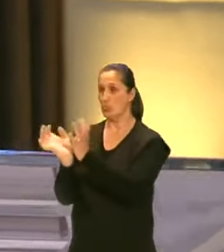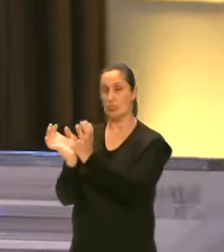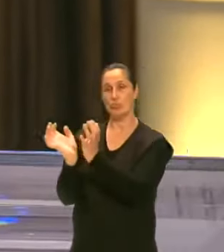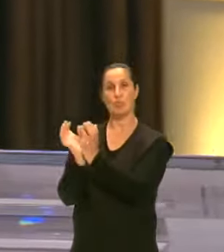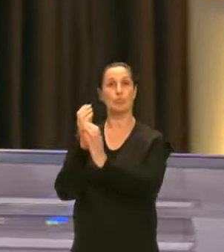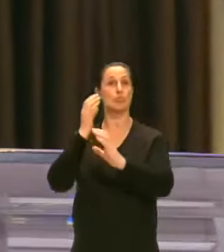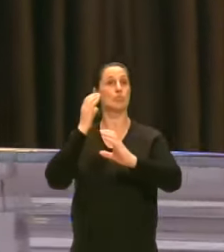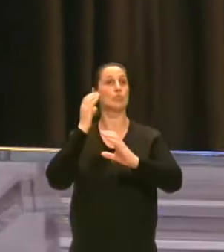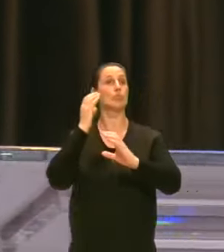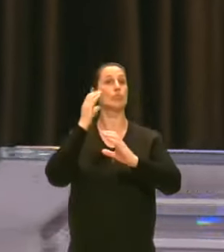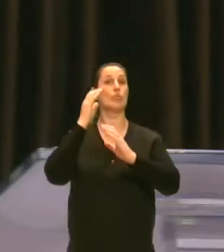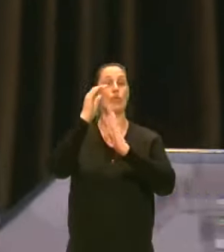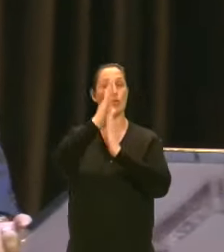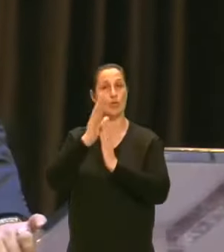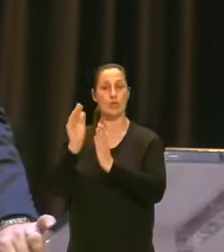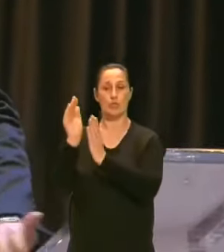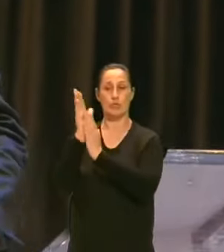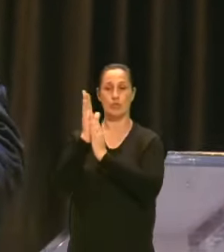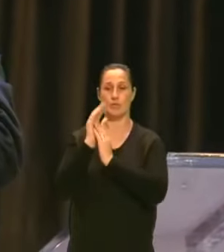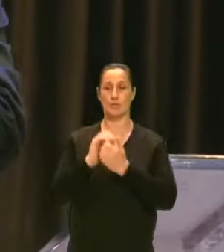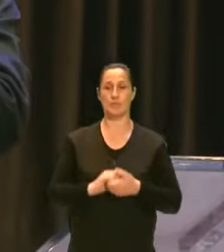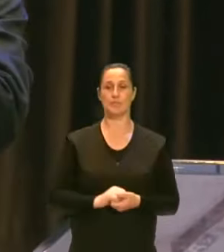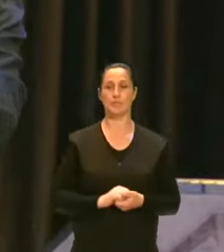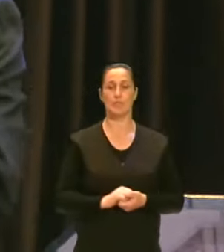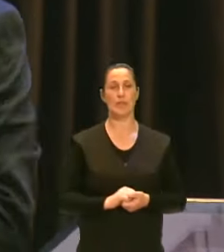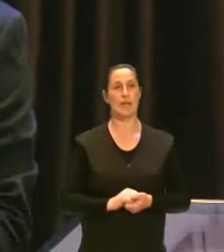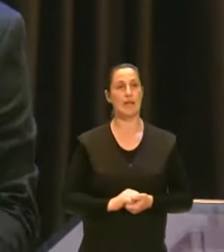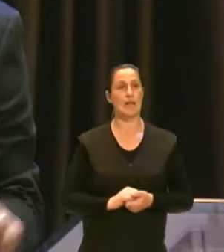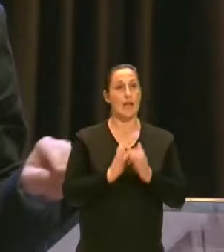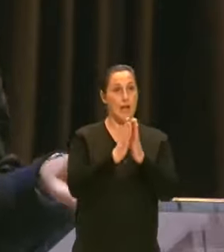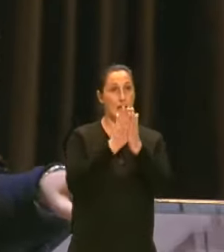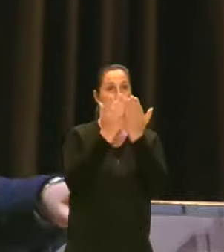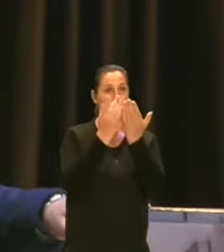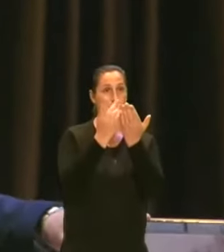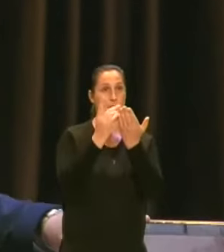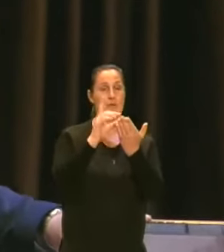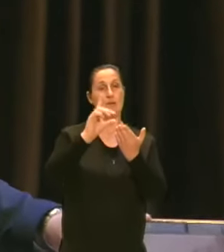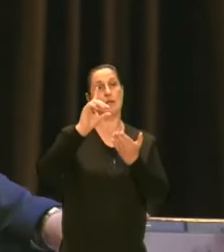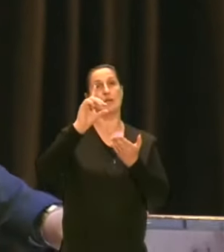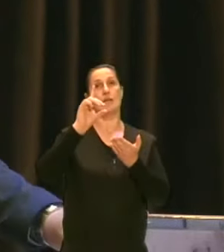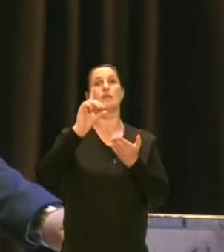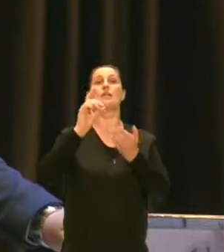A palavra de Deus diz que Deus é Deus Emanuel, Deus conosco.